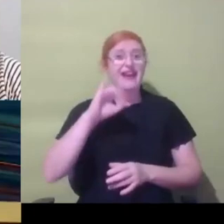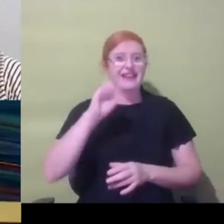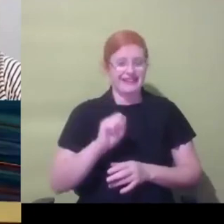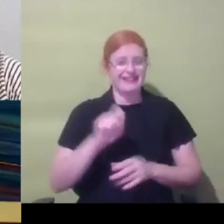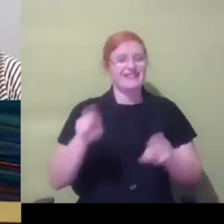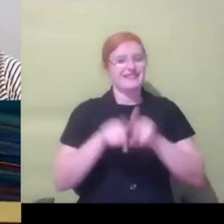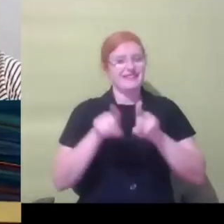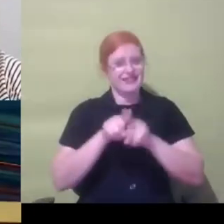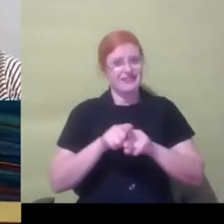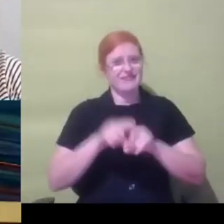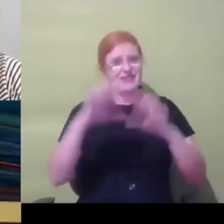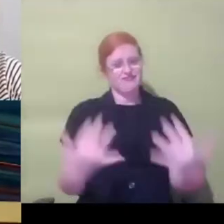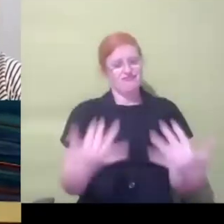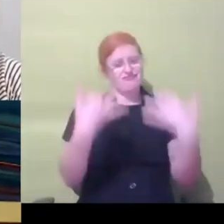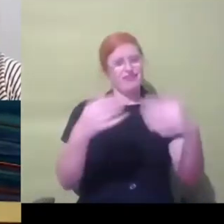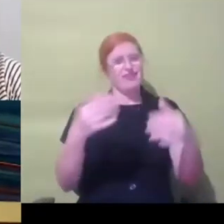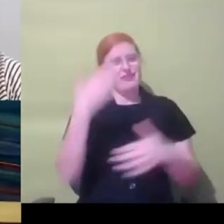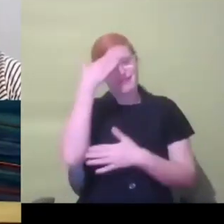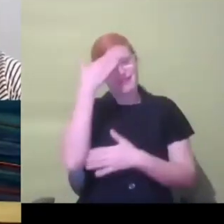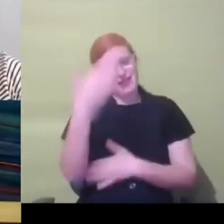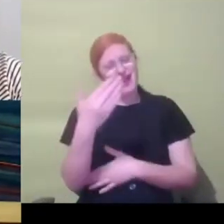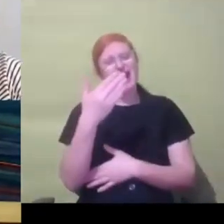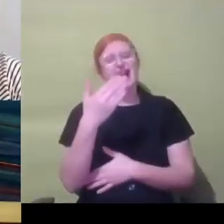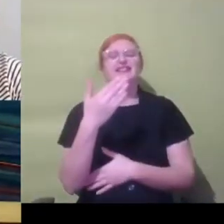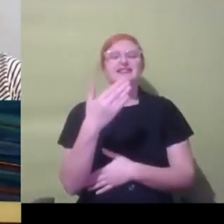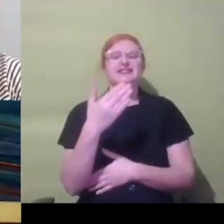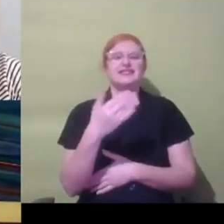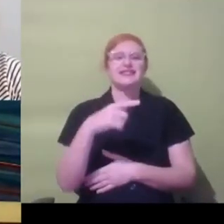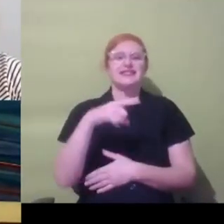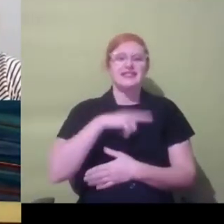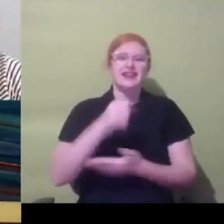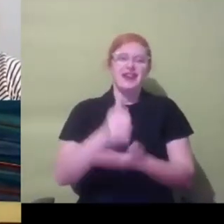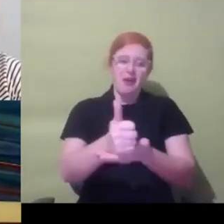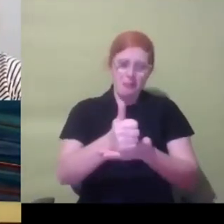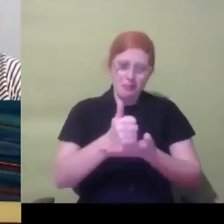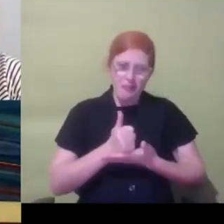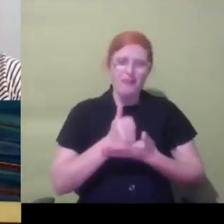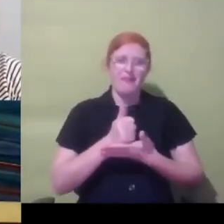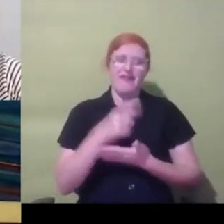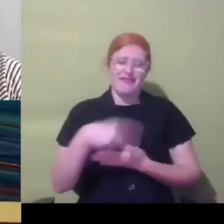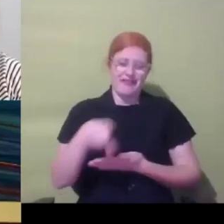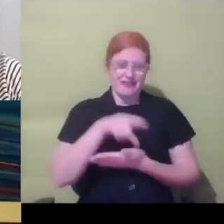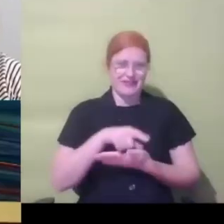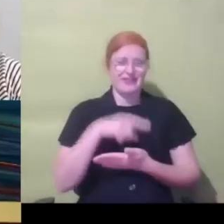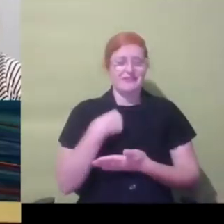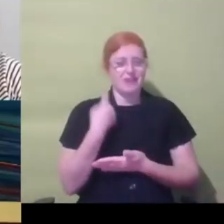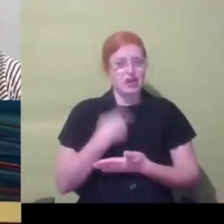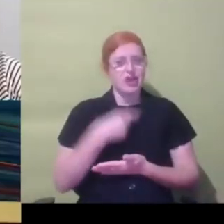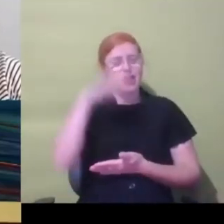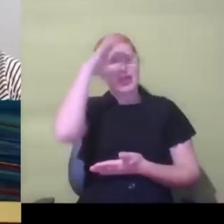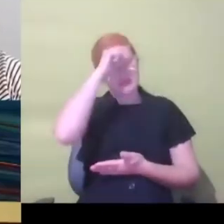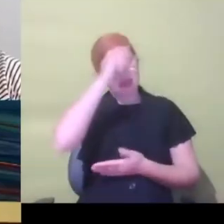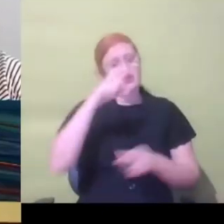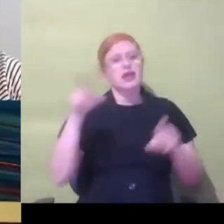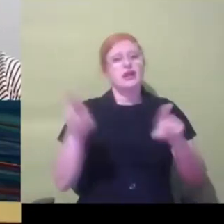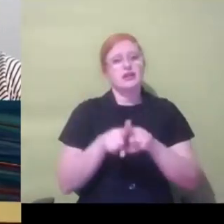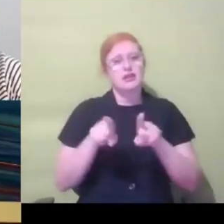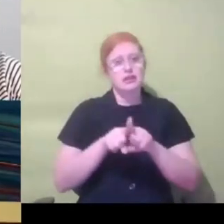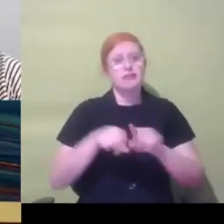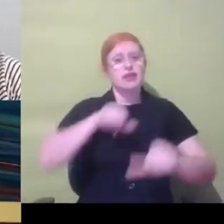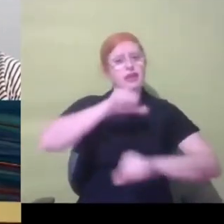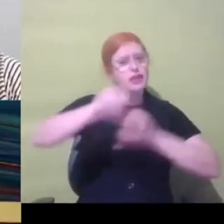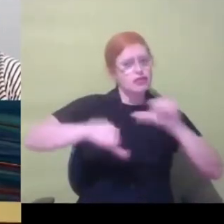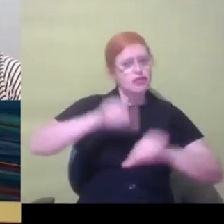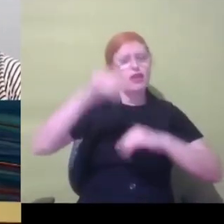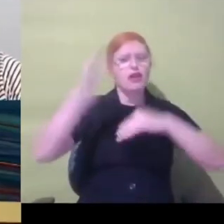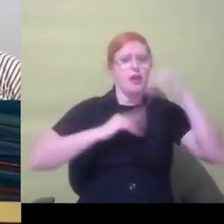assistindo também. Obrigada, Cris. É sempre muito bom contar com um apoio de vocês, para a gente aprender e para a gente transformar